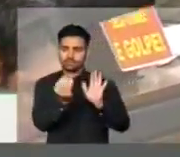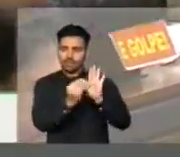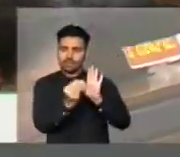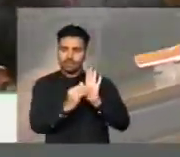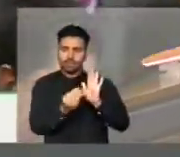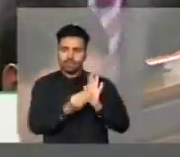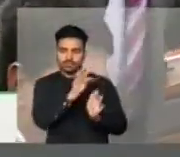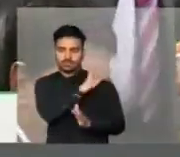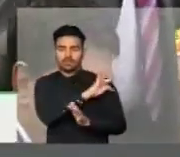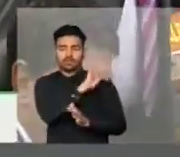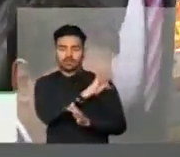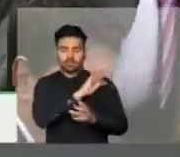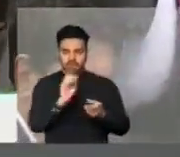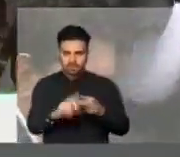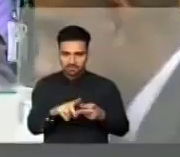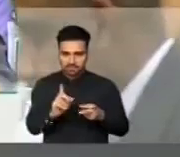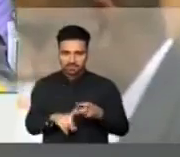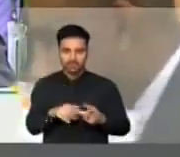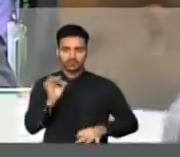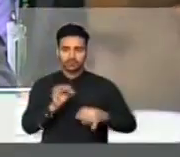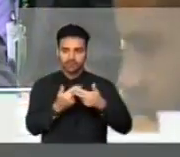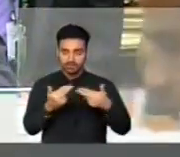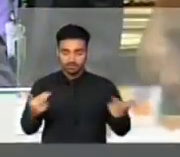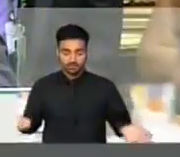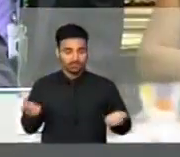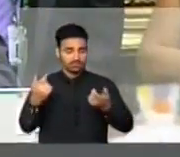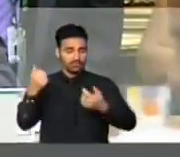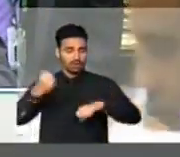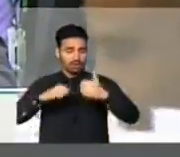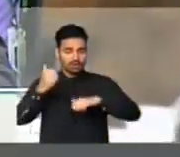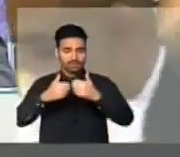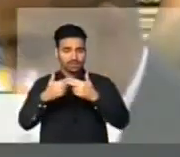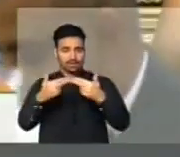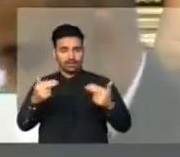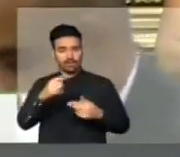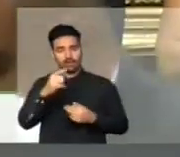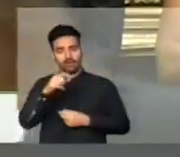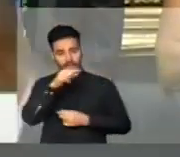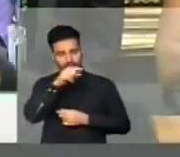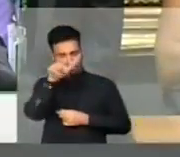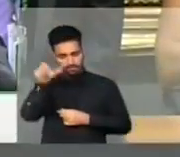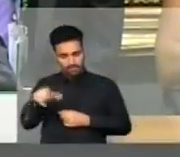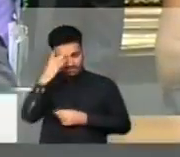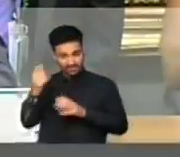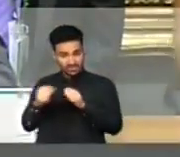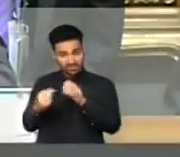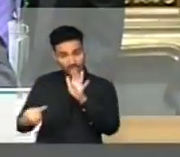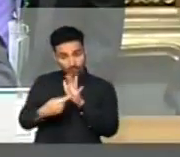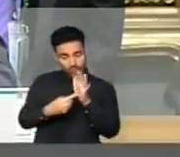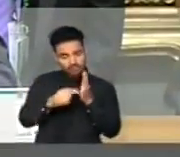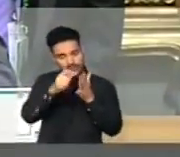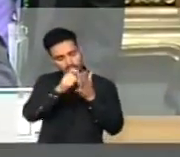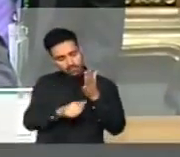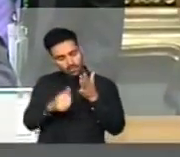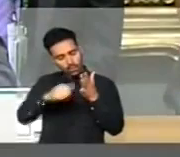jurídica. O cuidado em examinar as questões propostas pelos denunciantes,